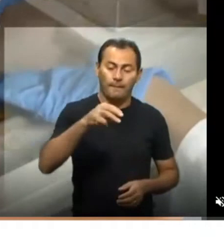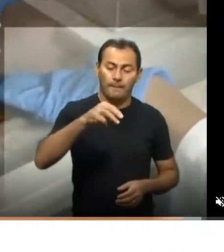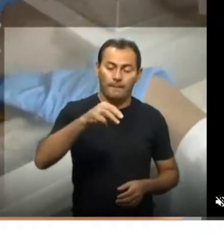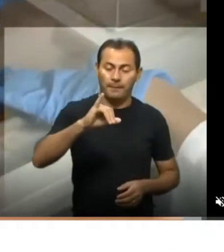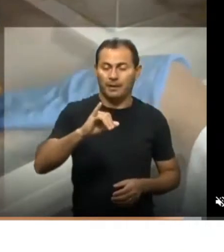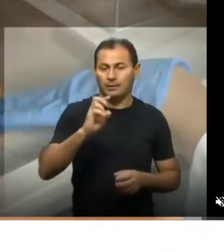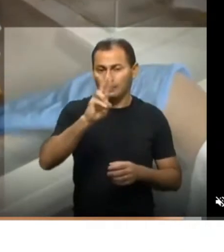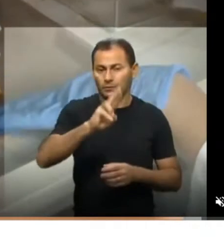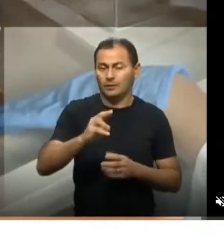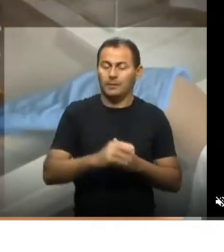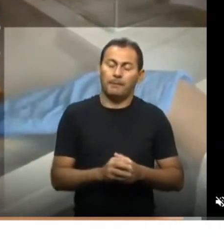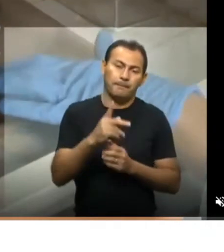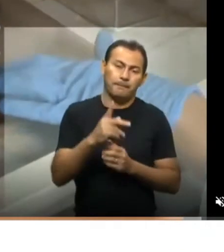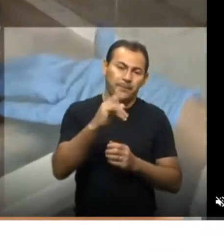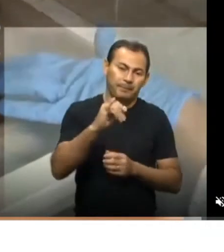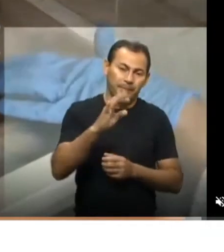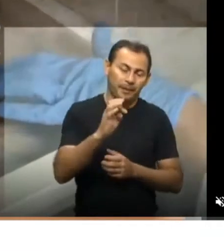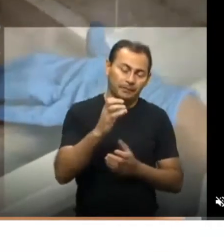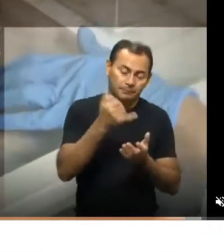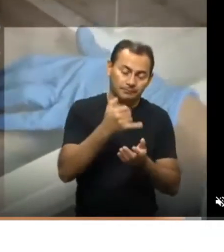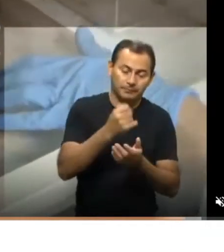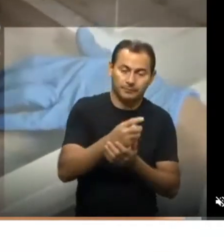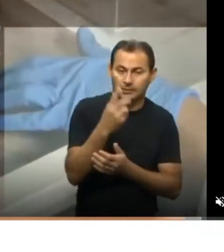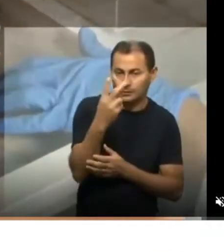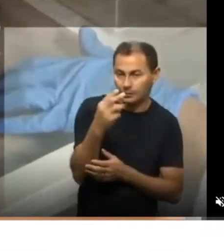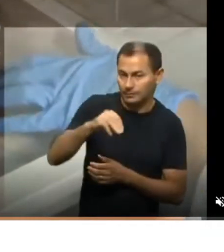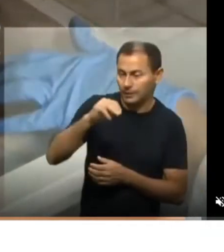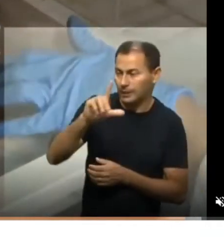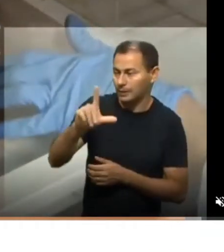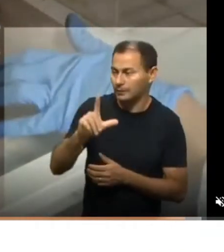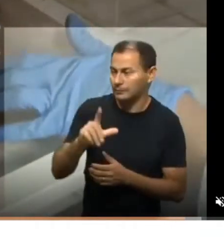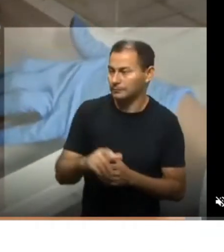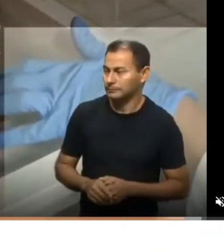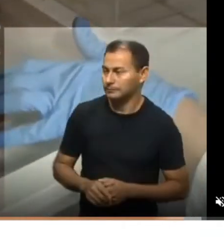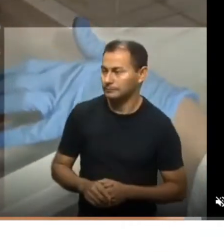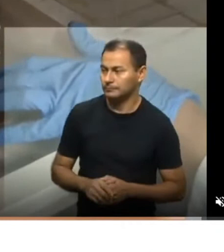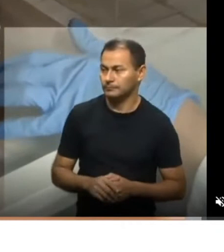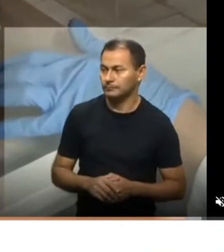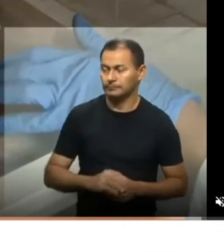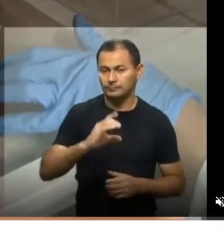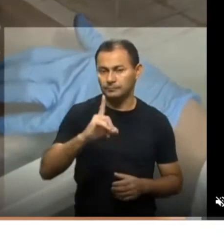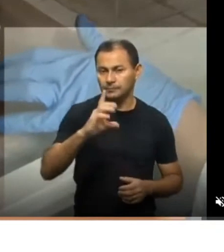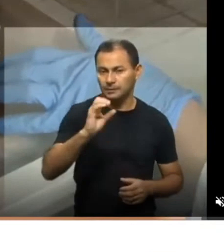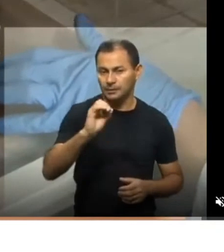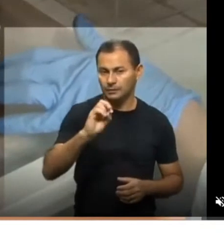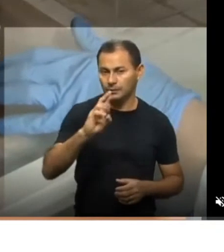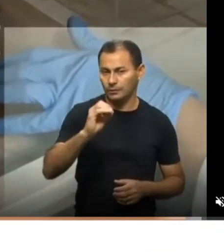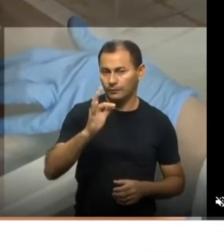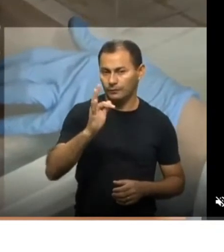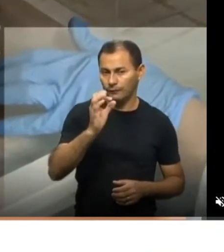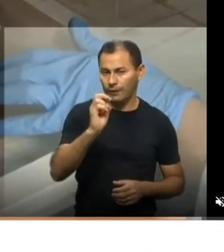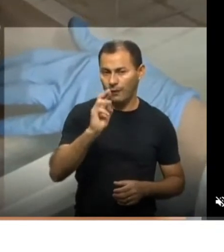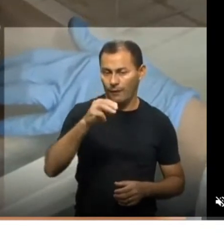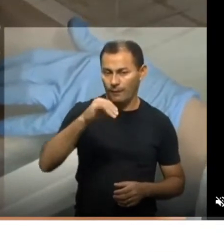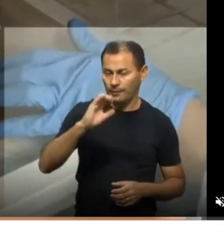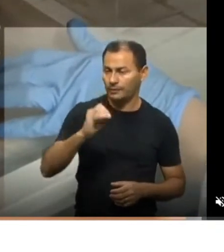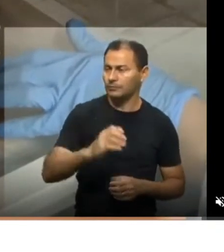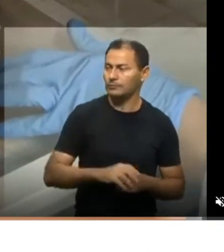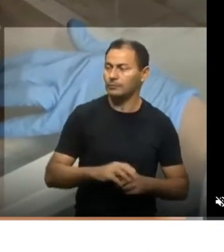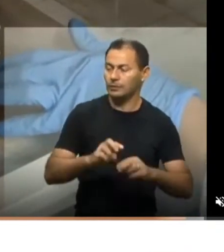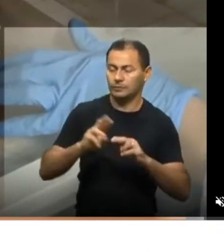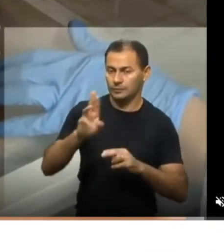existe pelo menos uma ou mais cadeias insaturadas de duplas ligações, elas são consideradas insaturadas.